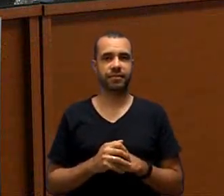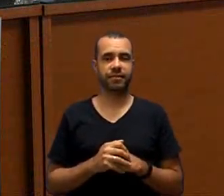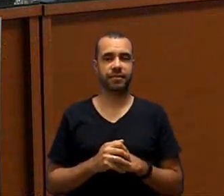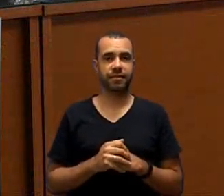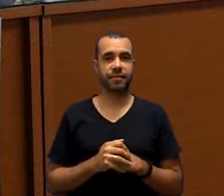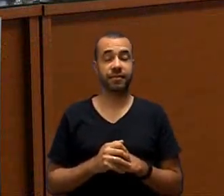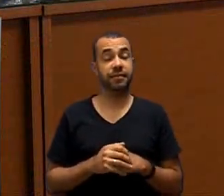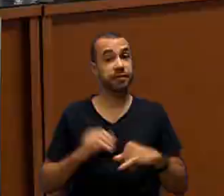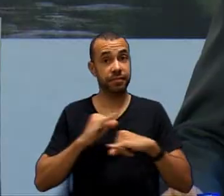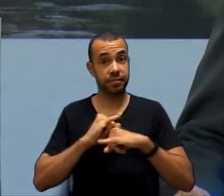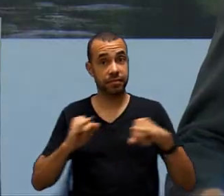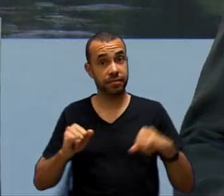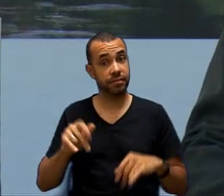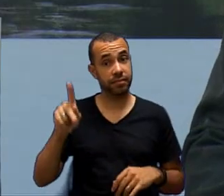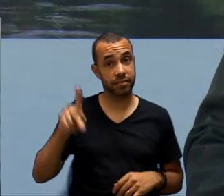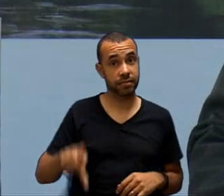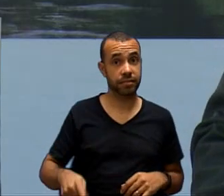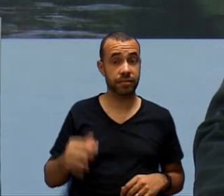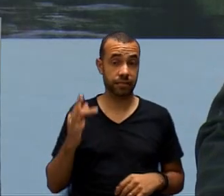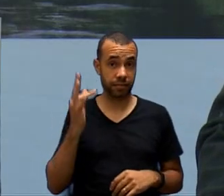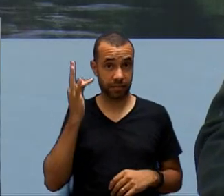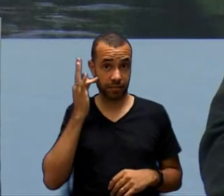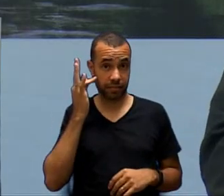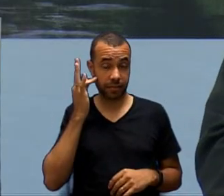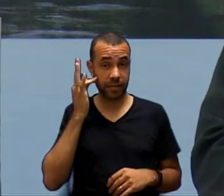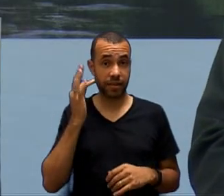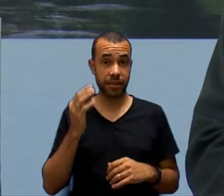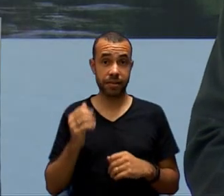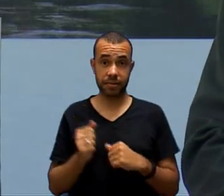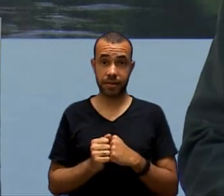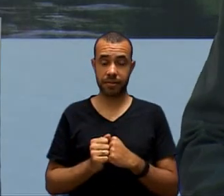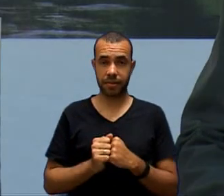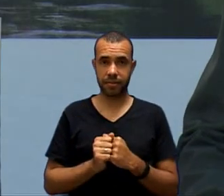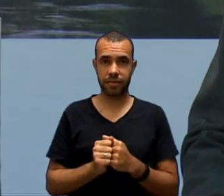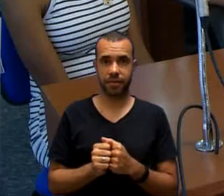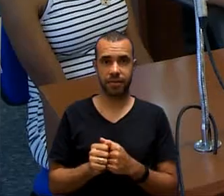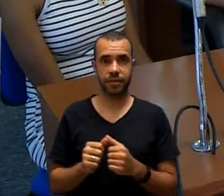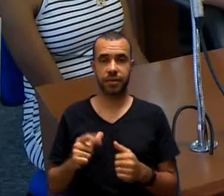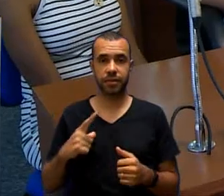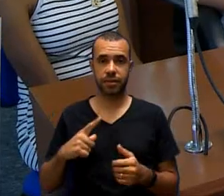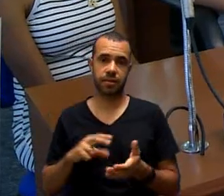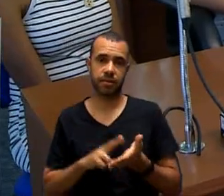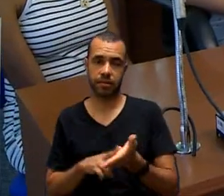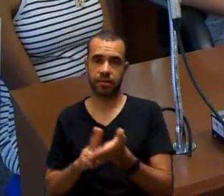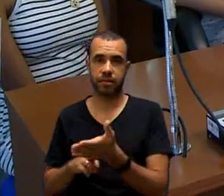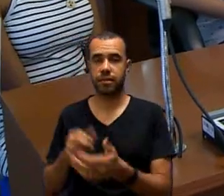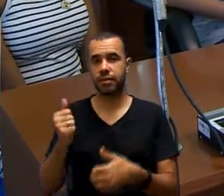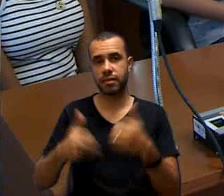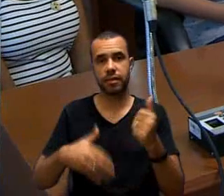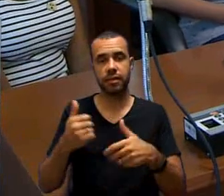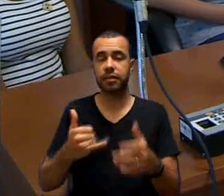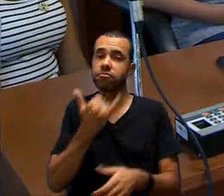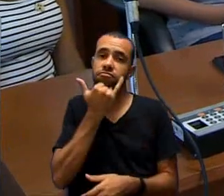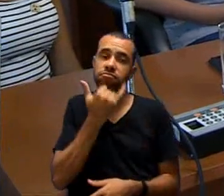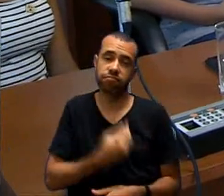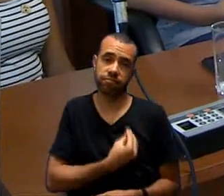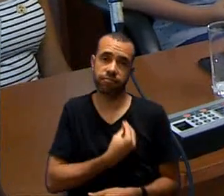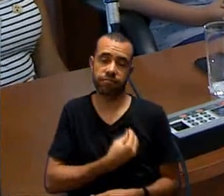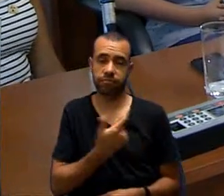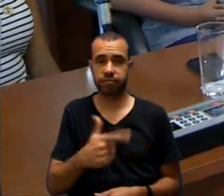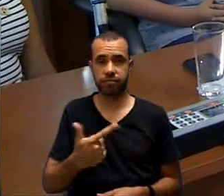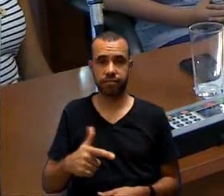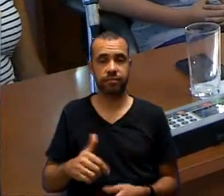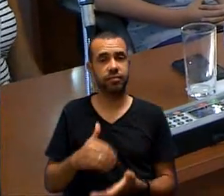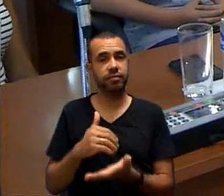Nós informamos o presidente Fernando Dini que chegaram correspondências justificando a ausência do secretário municipal da pasta